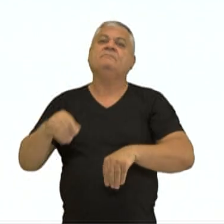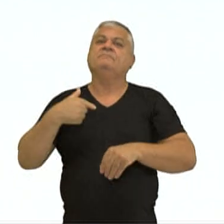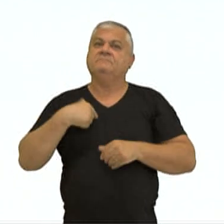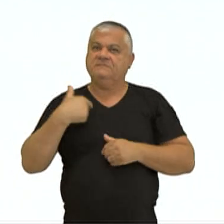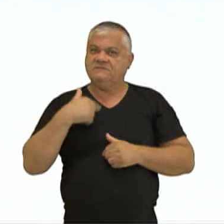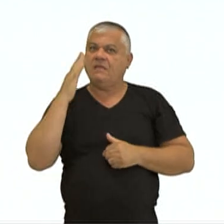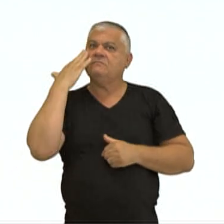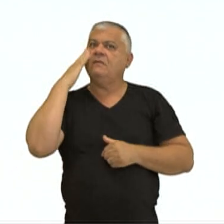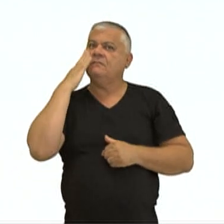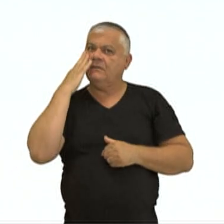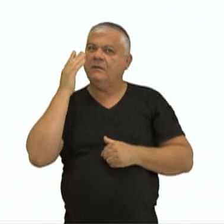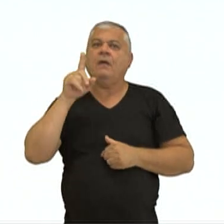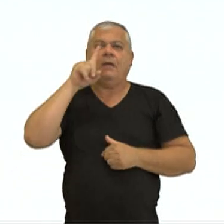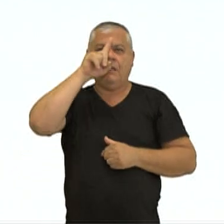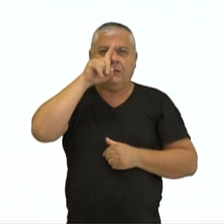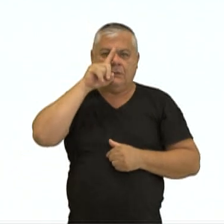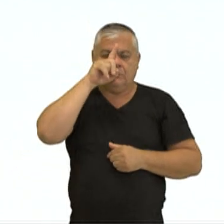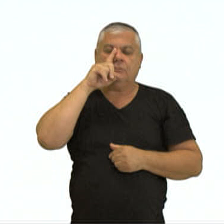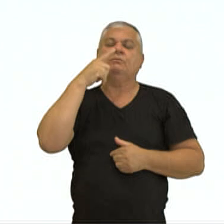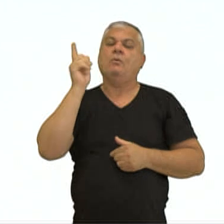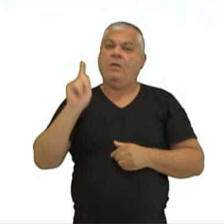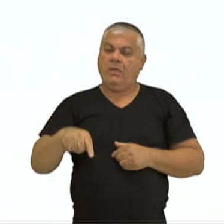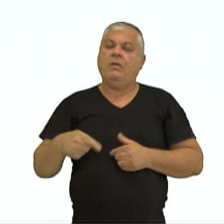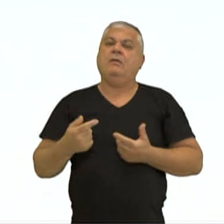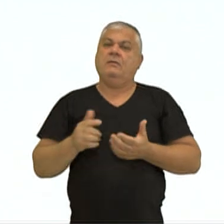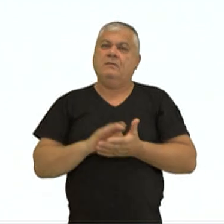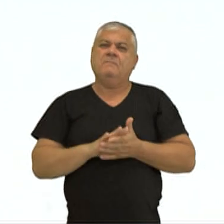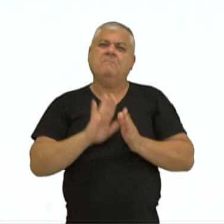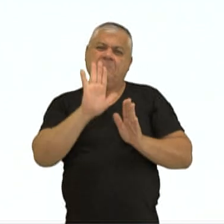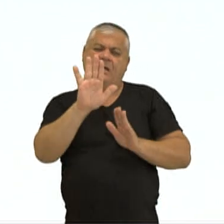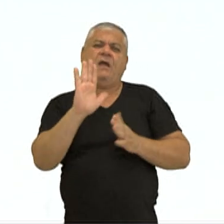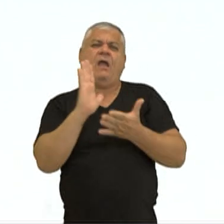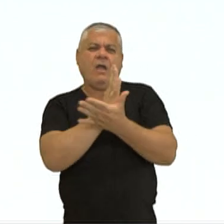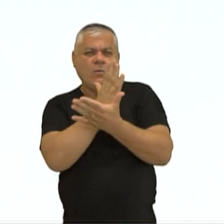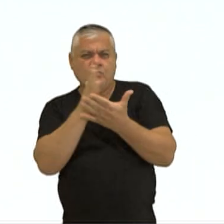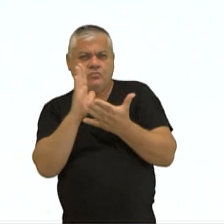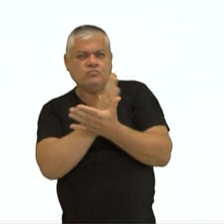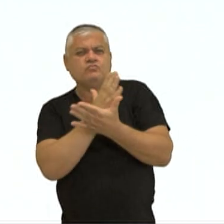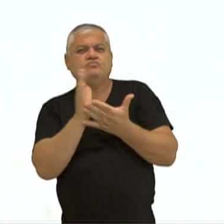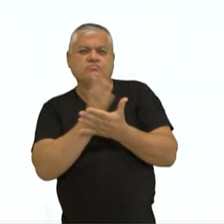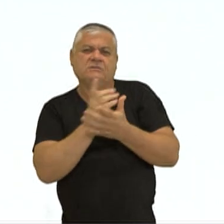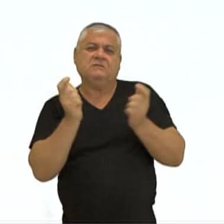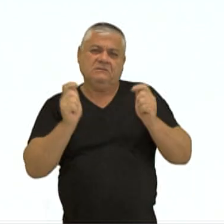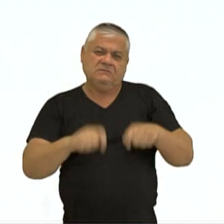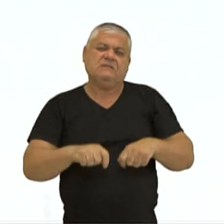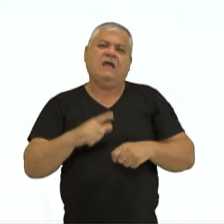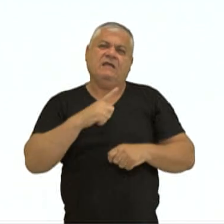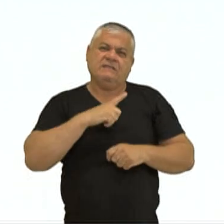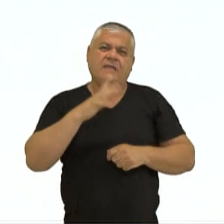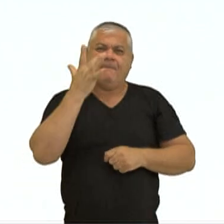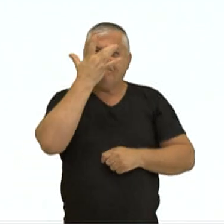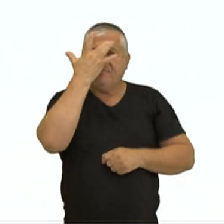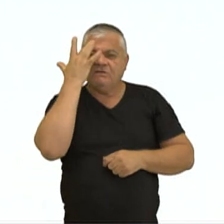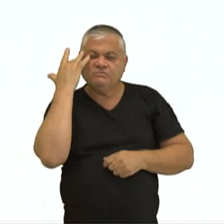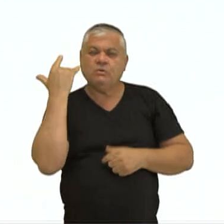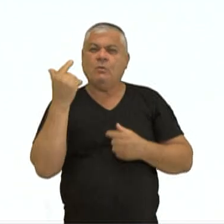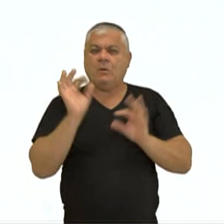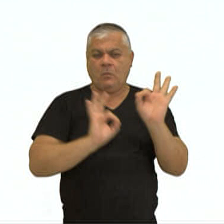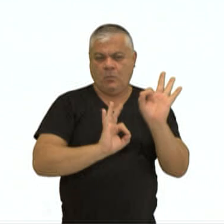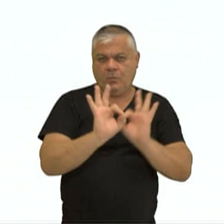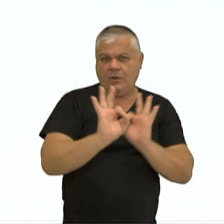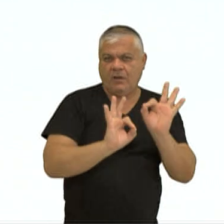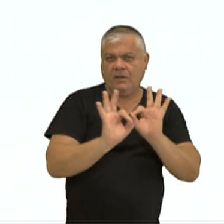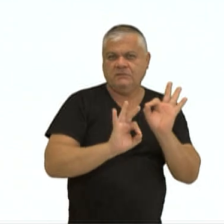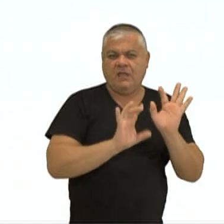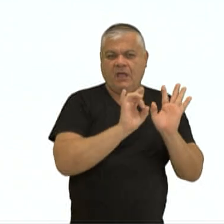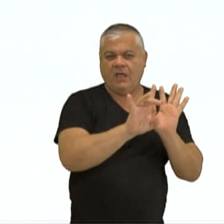bem desse mercado para poder aplicar dinheiro. Mas existem alguns fundos onde já tem pessoas que organizam isso.